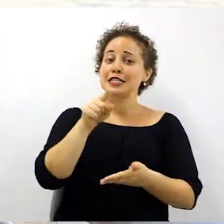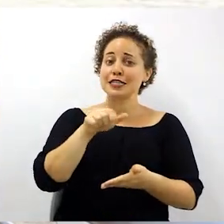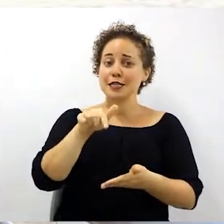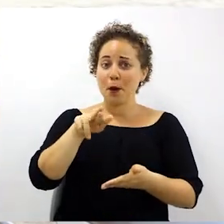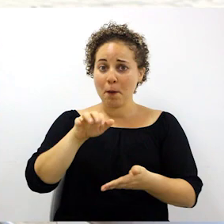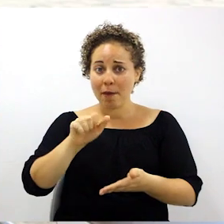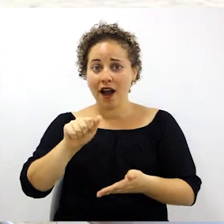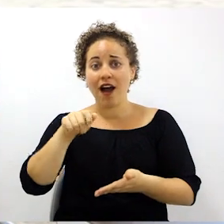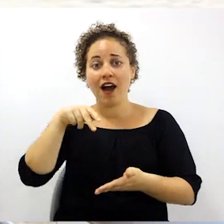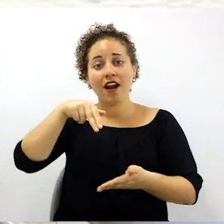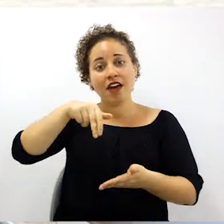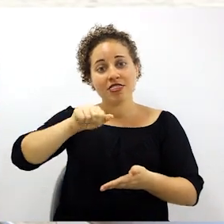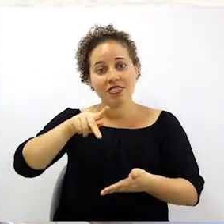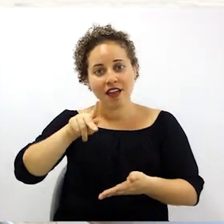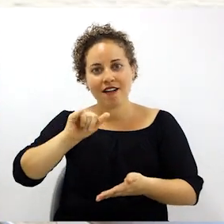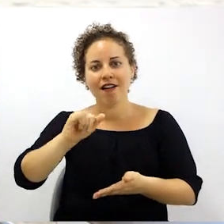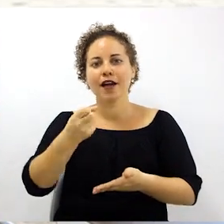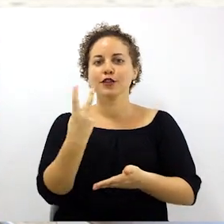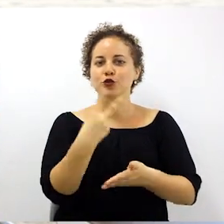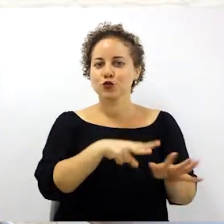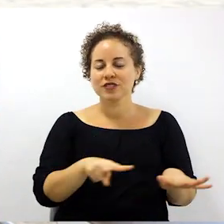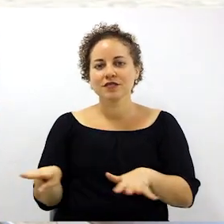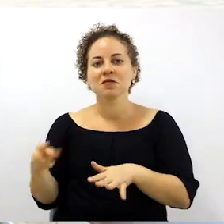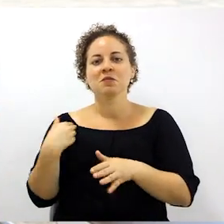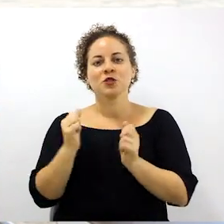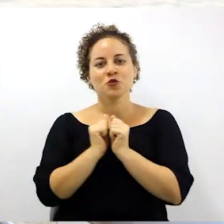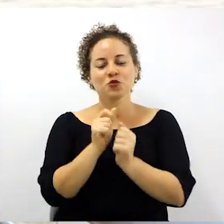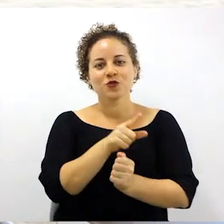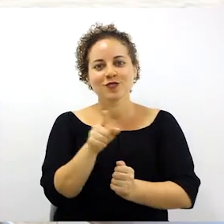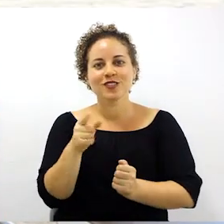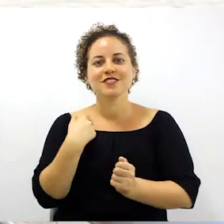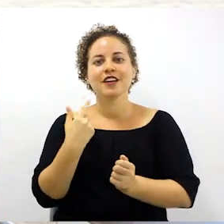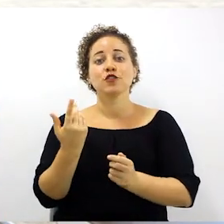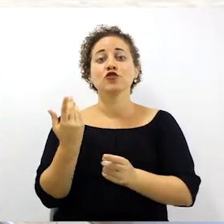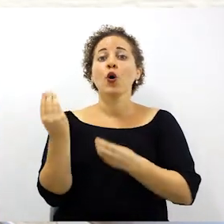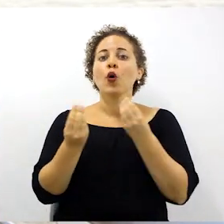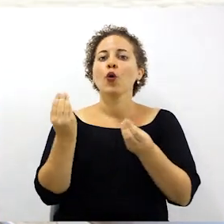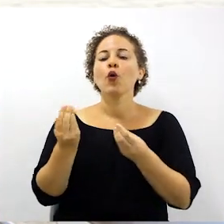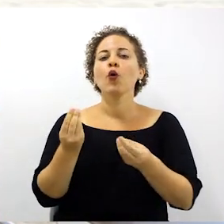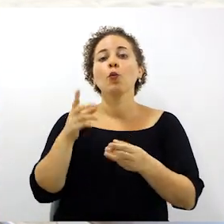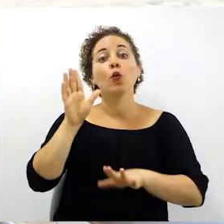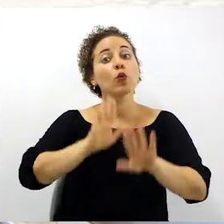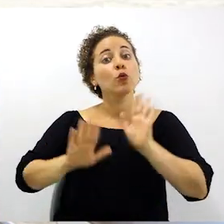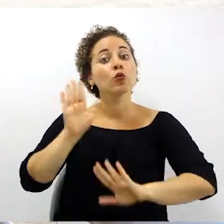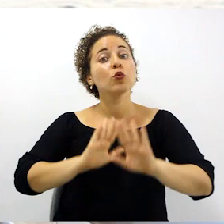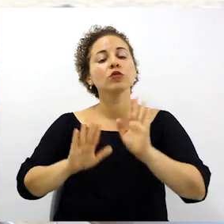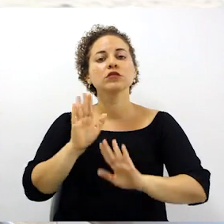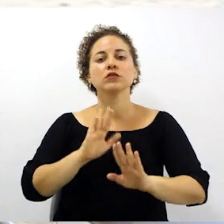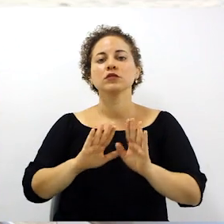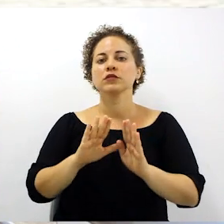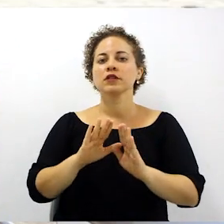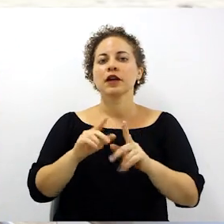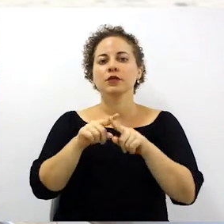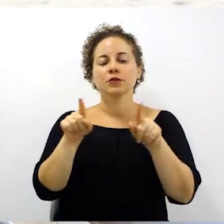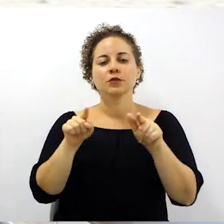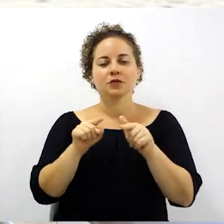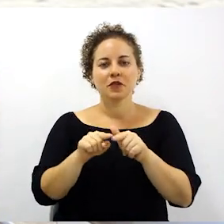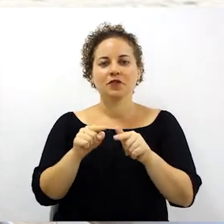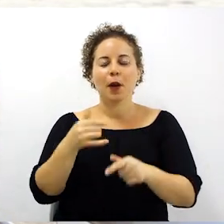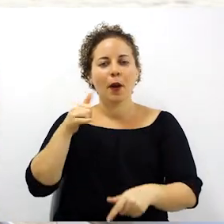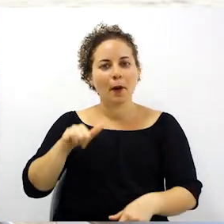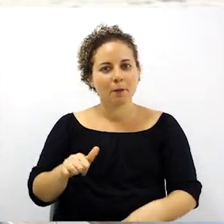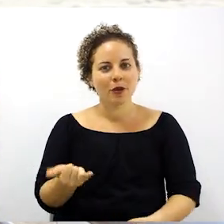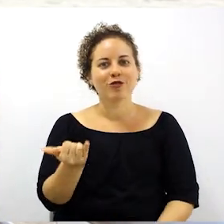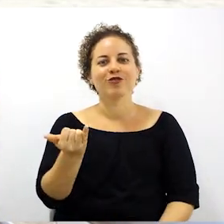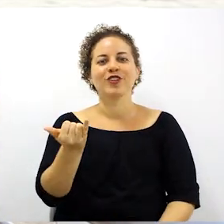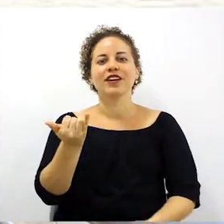com você nas 2 próximas semanas para falarmos sobre prevenção de acidentes no trabalho portuário. Vamos aproveitar para